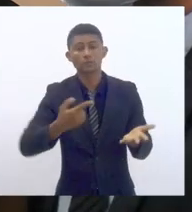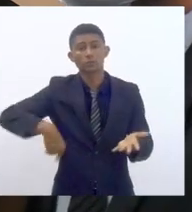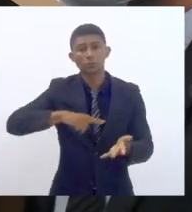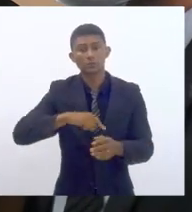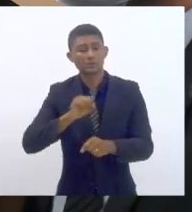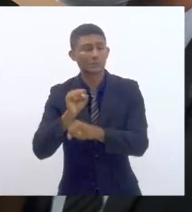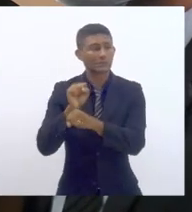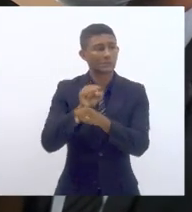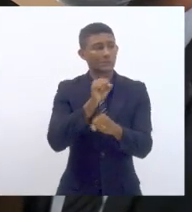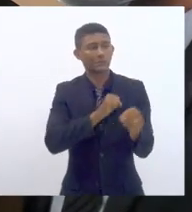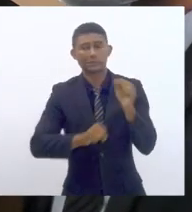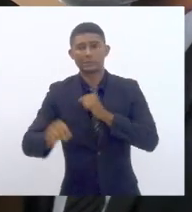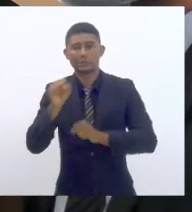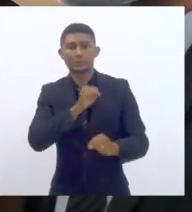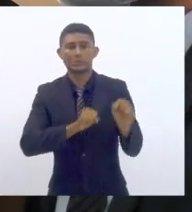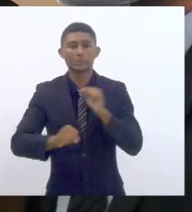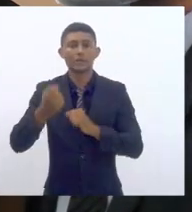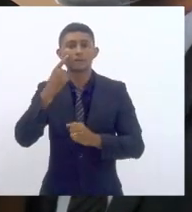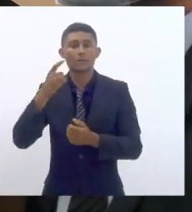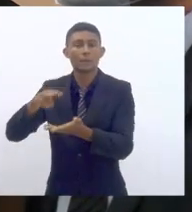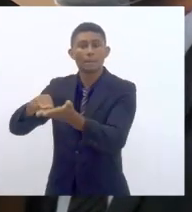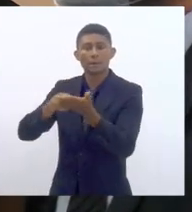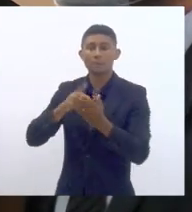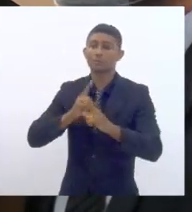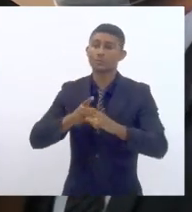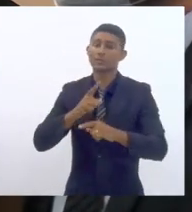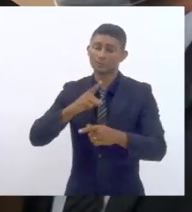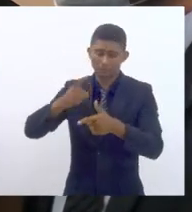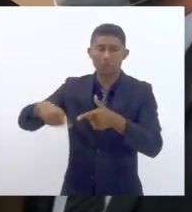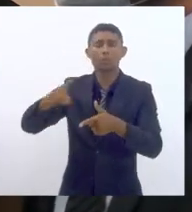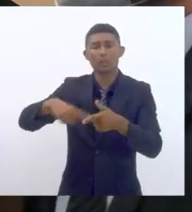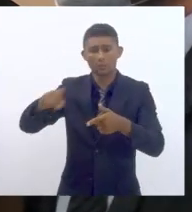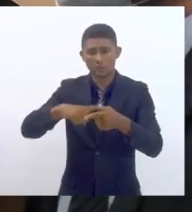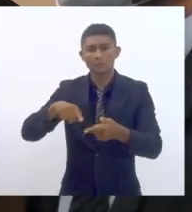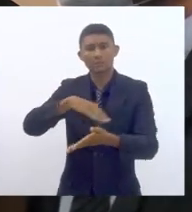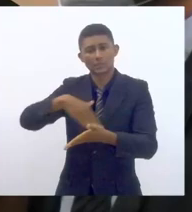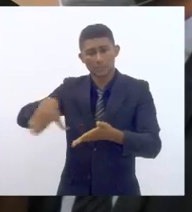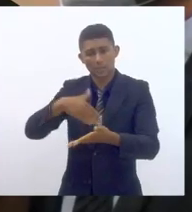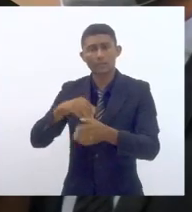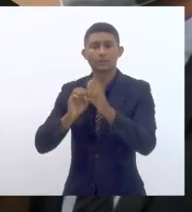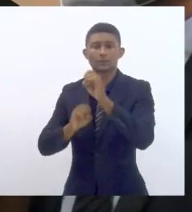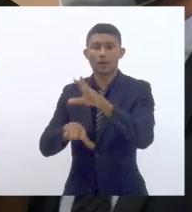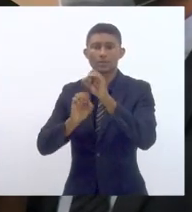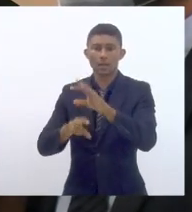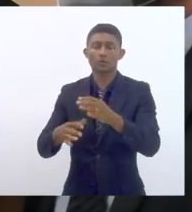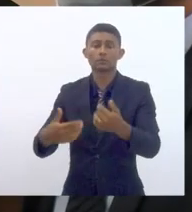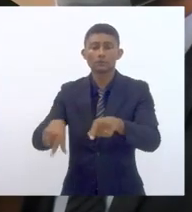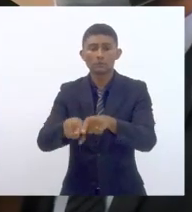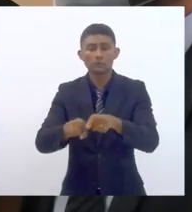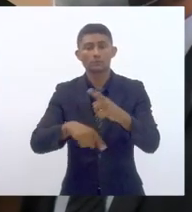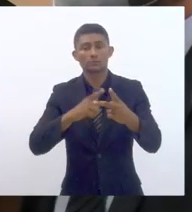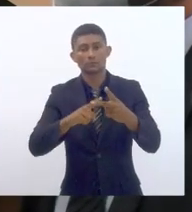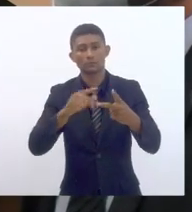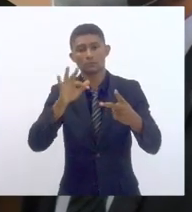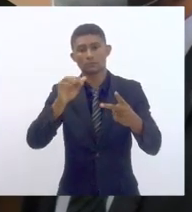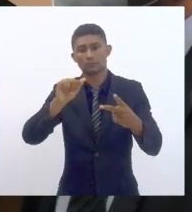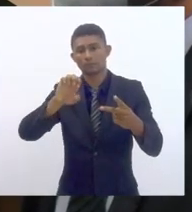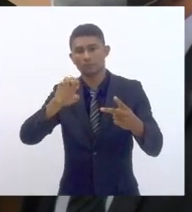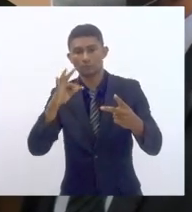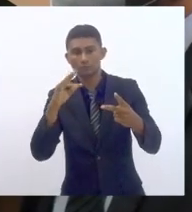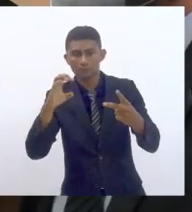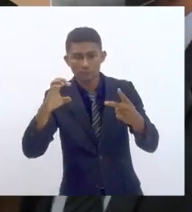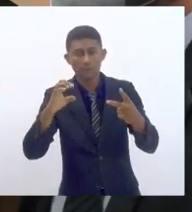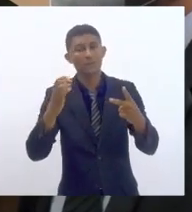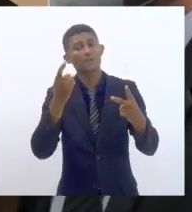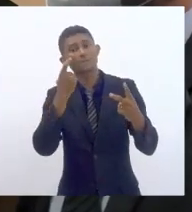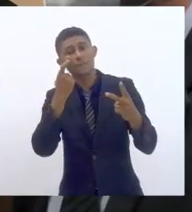problema, tanto na SEDUC quanto na FAETEC, dos profissionais de nível elementar e fundamental, que a gente estava fazendo